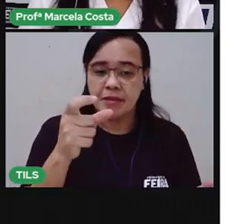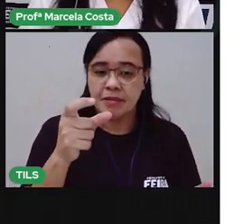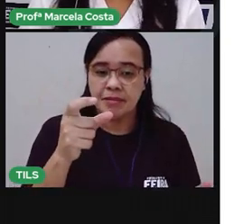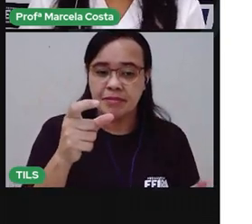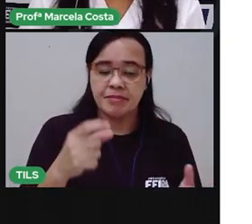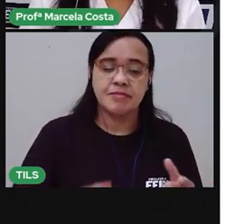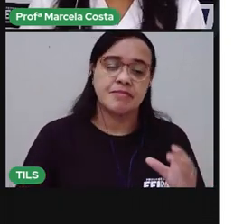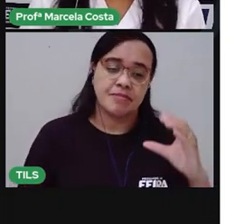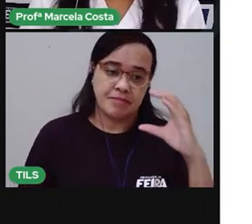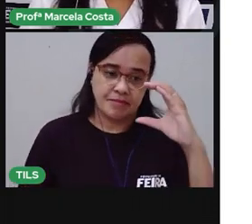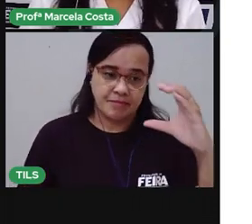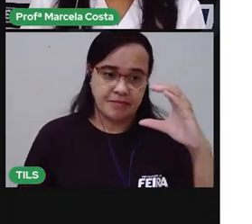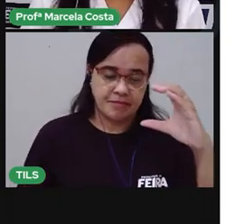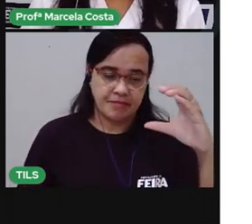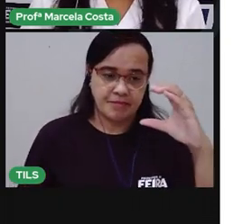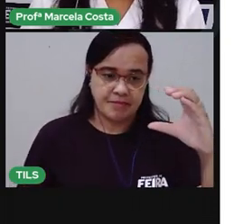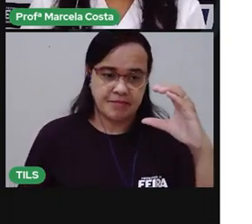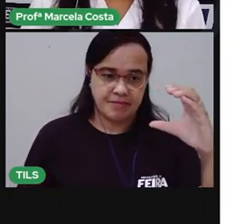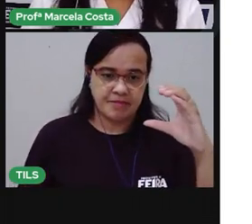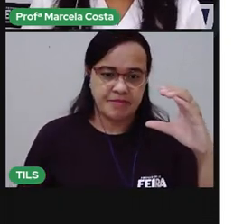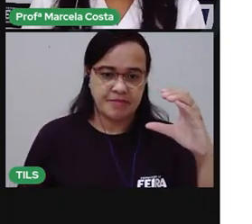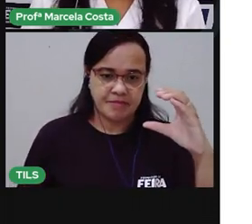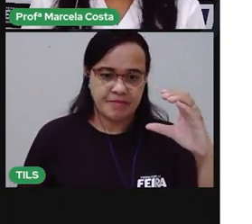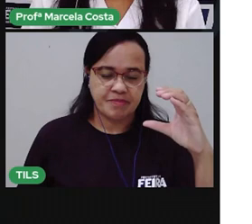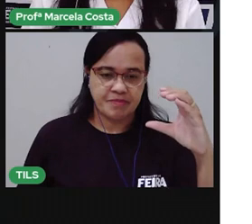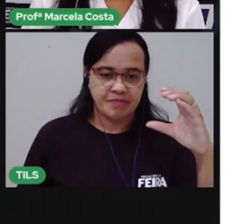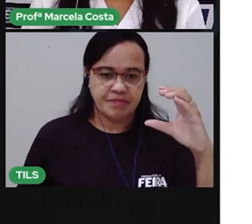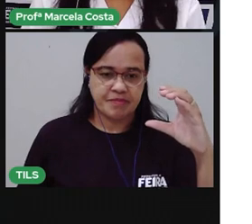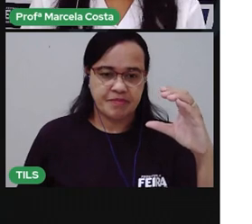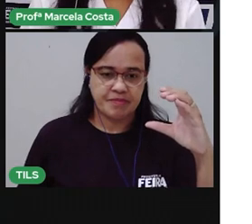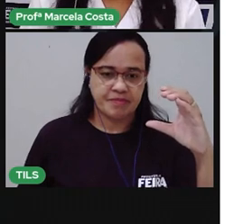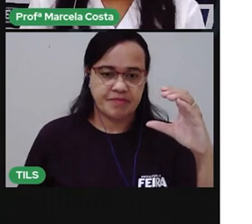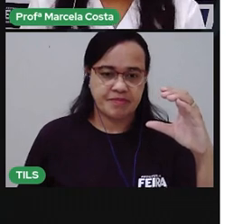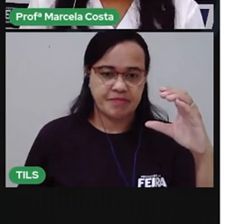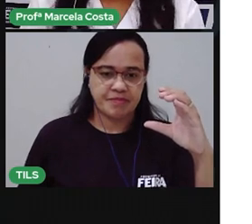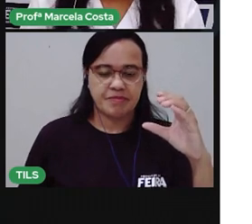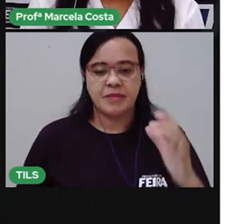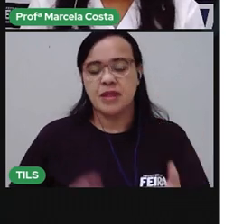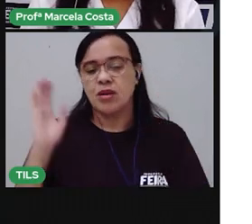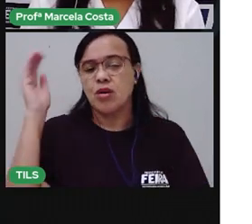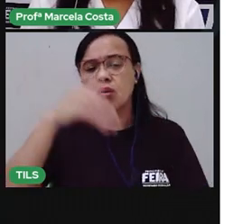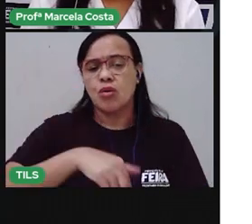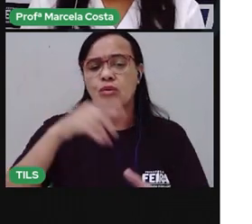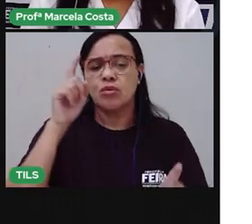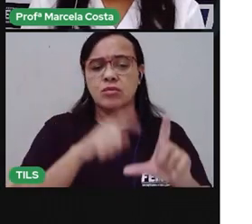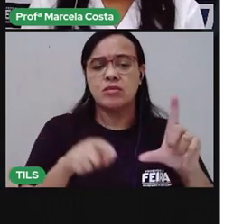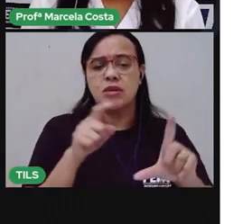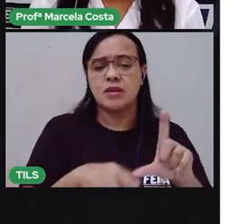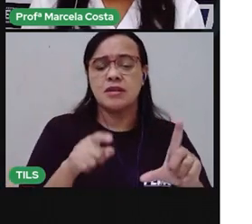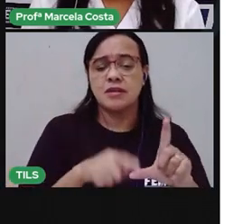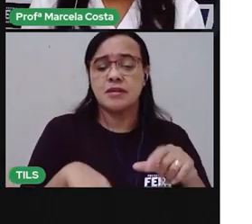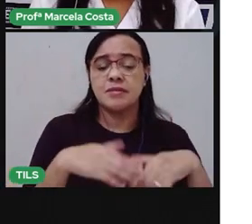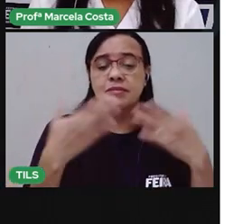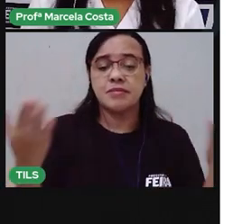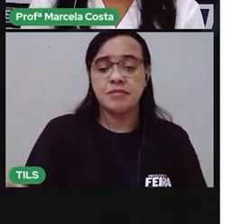e os e né você vai trazer para cá e com a letra final